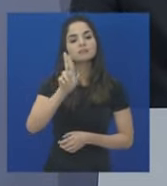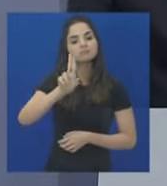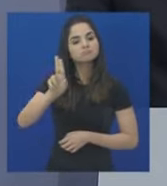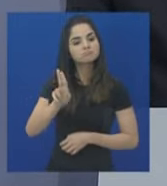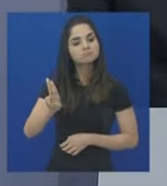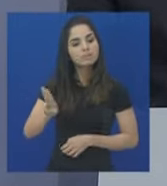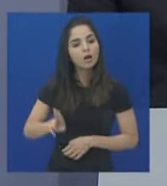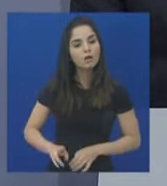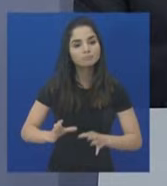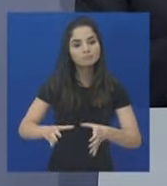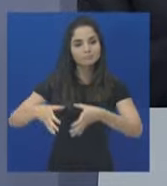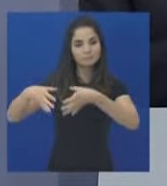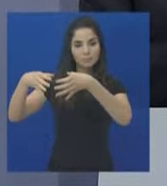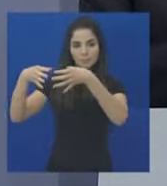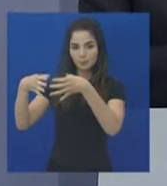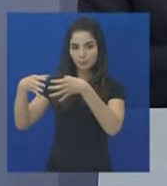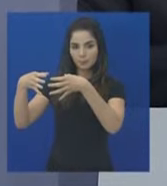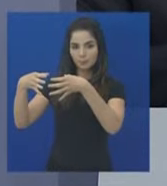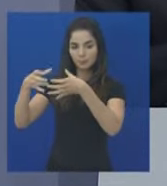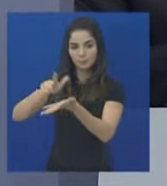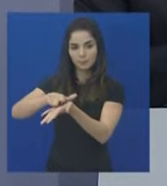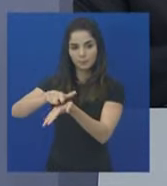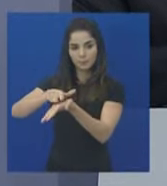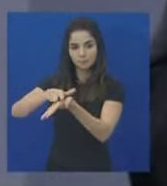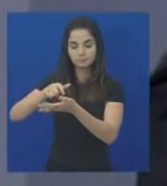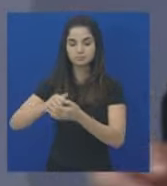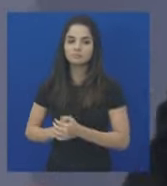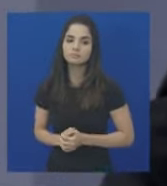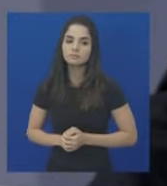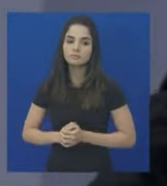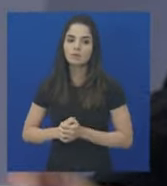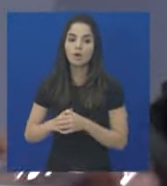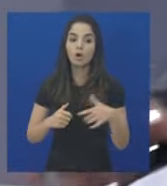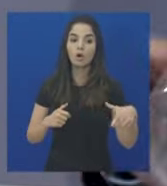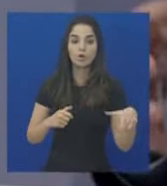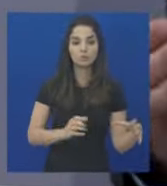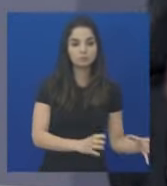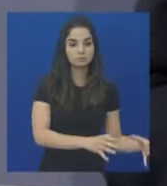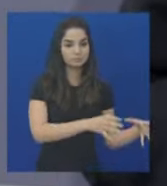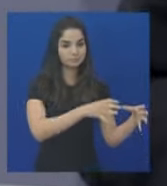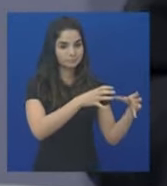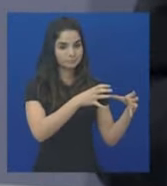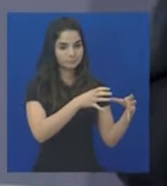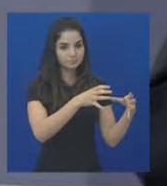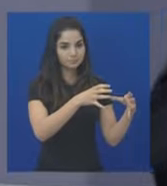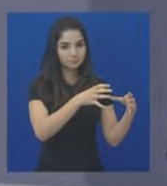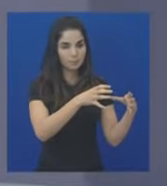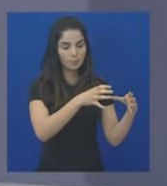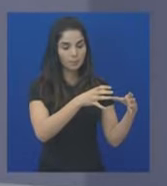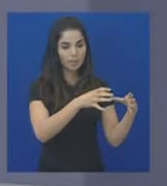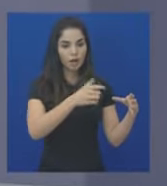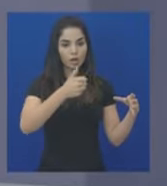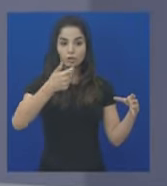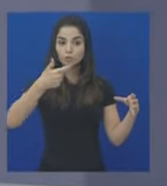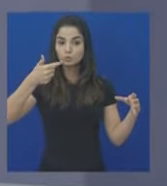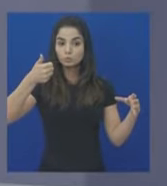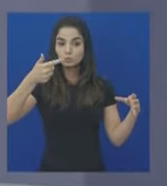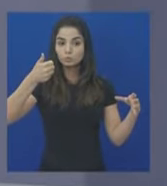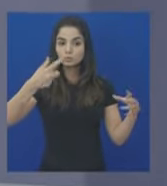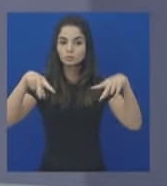sorteio ficam nesse recipiente. Já neste outro aqui, estão 12 temas